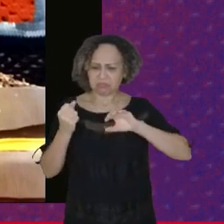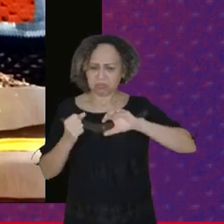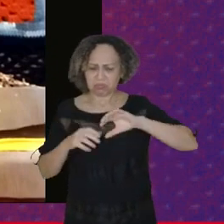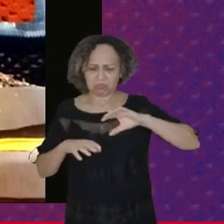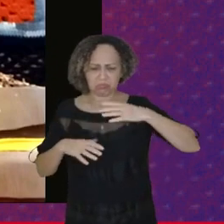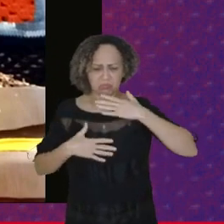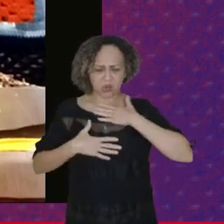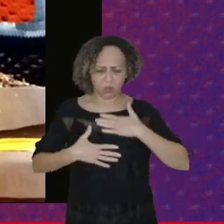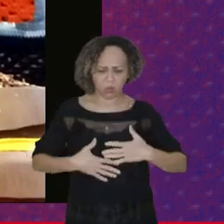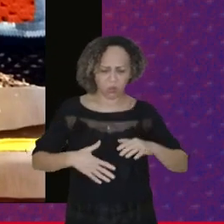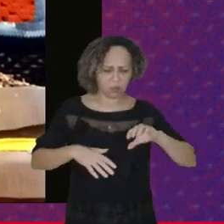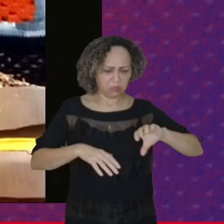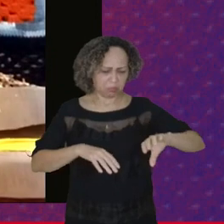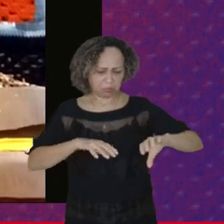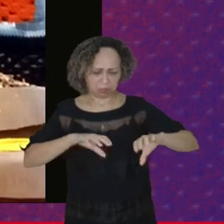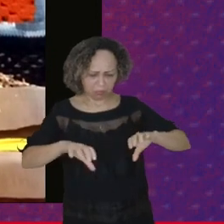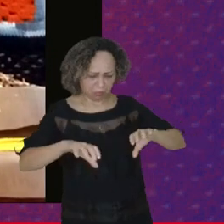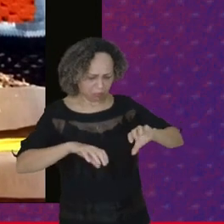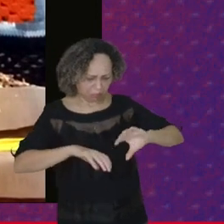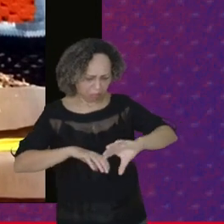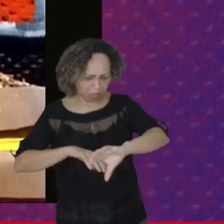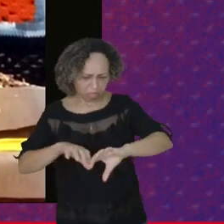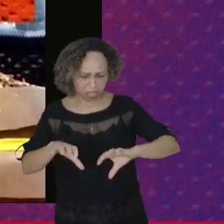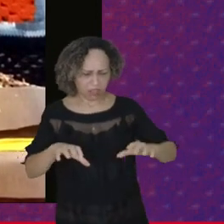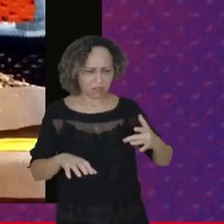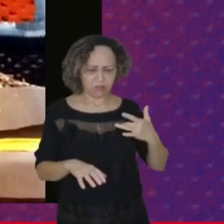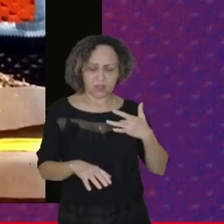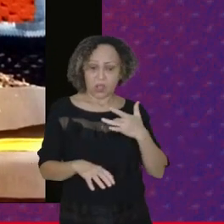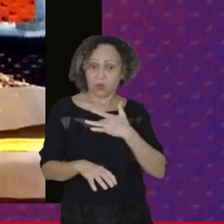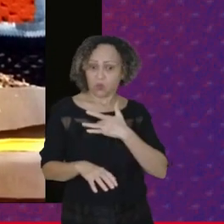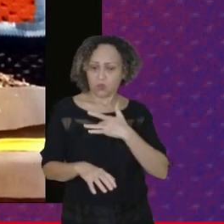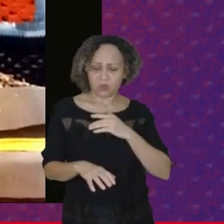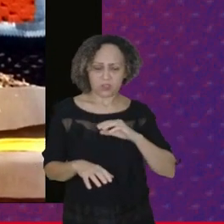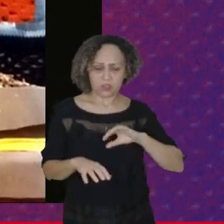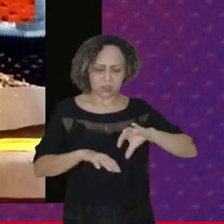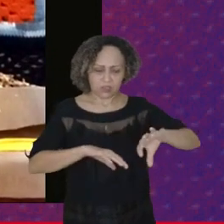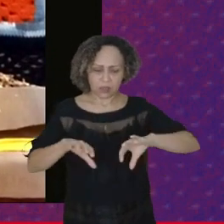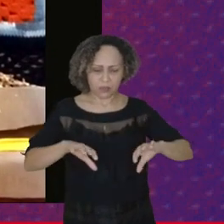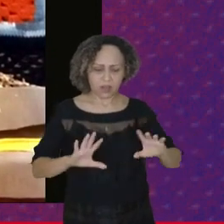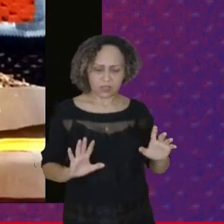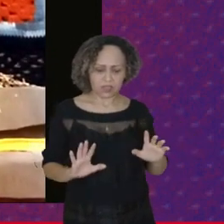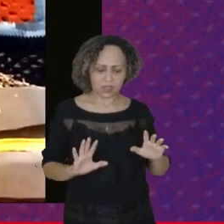importantes, mas a gente precisa iniciar